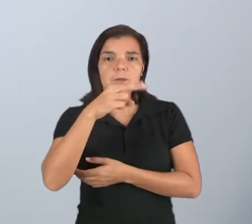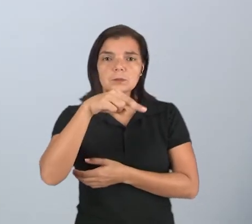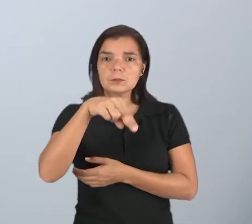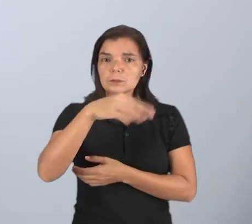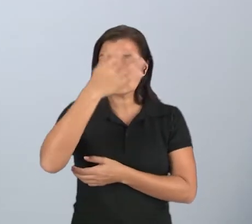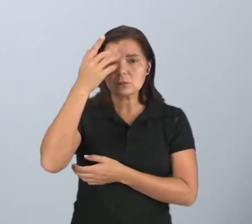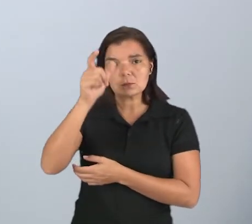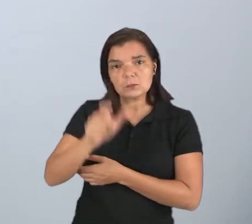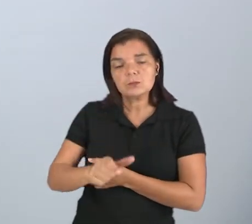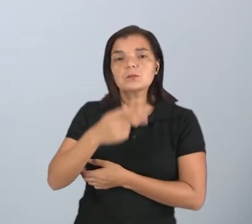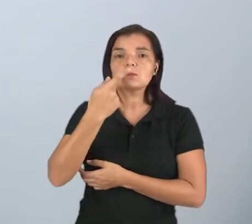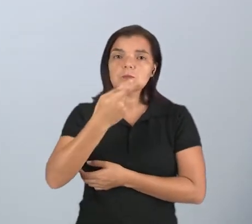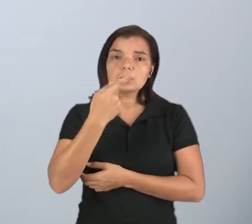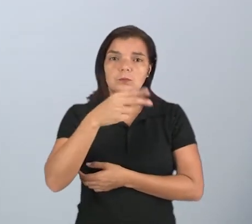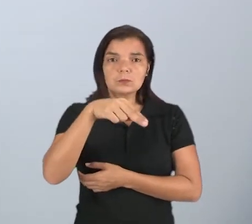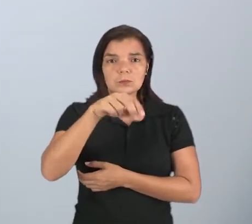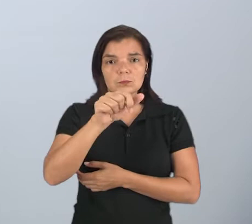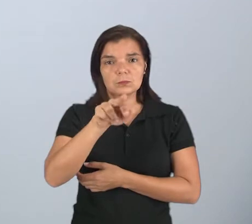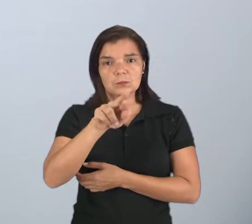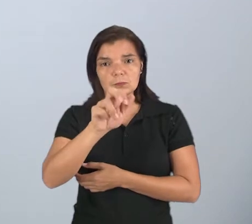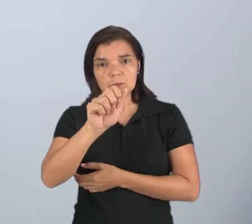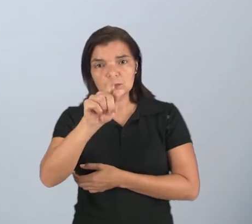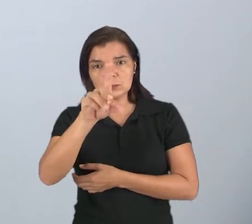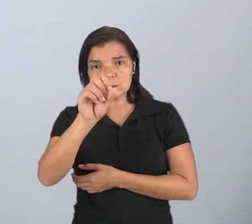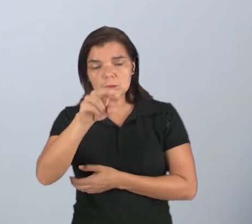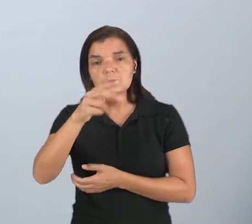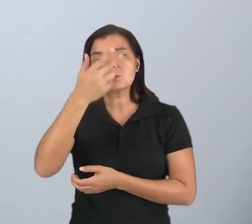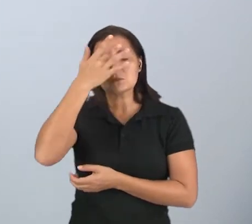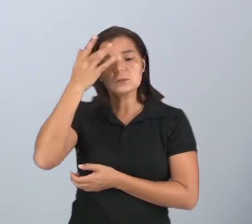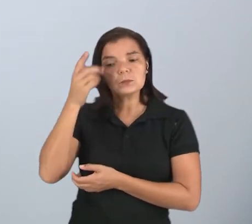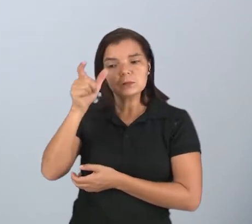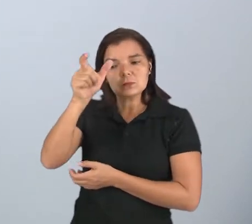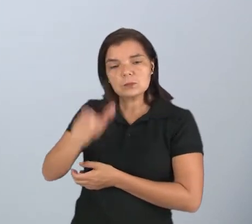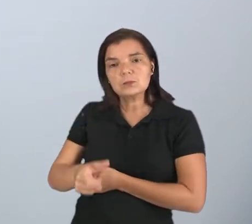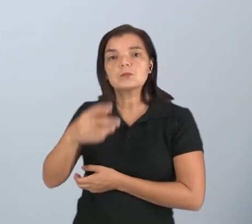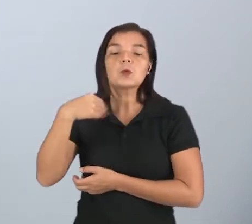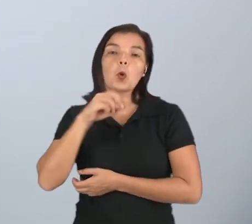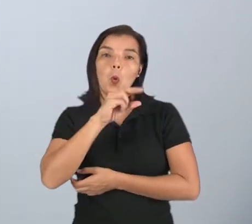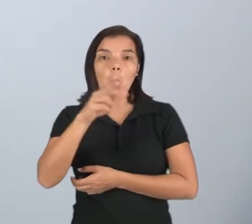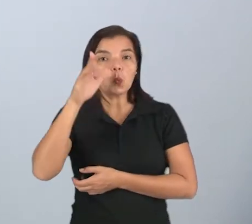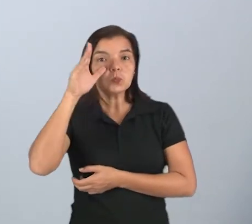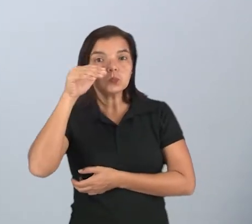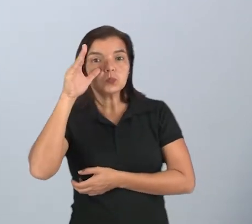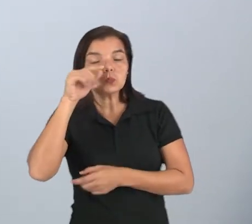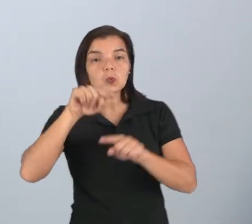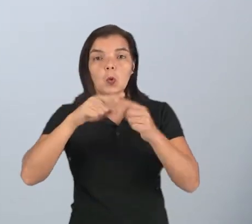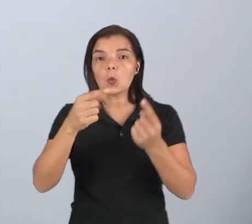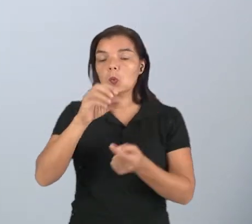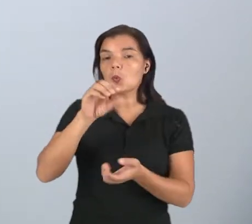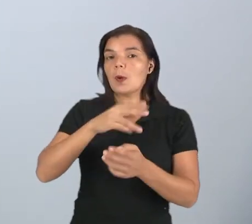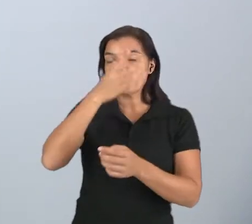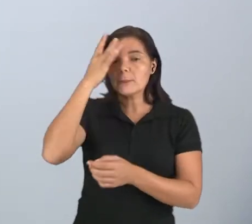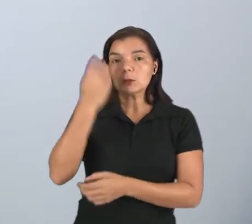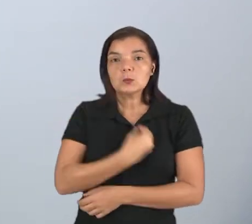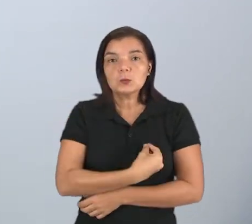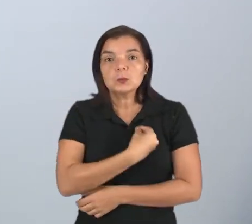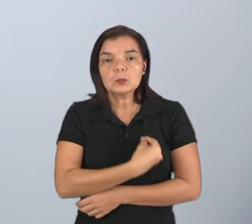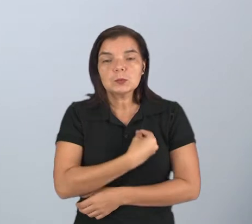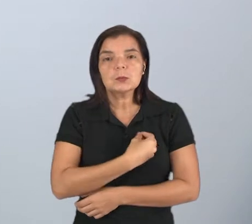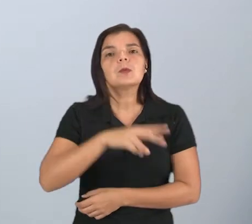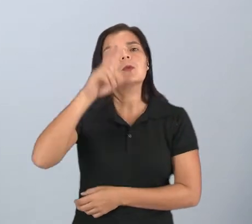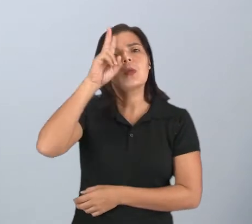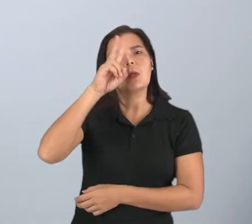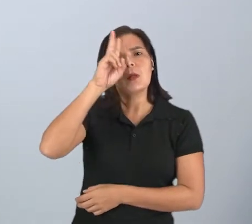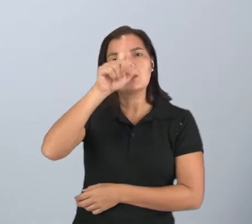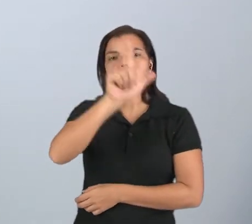narradores, narrador personagem, narrador observador, narrador onisciente, quando nós falamos de memória